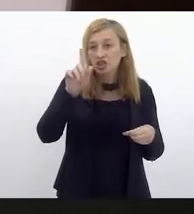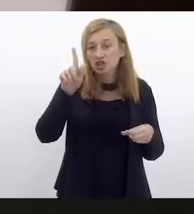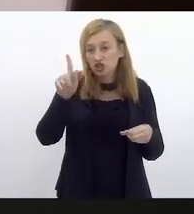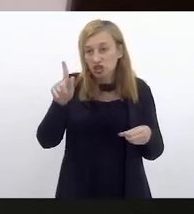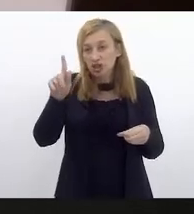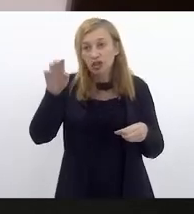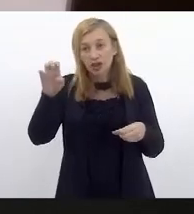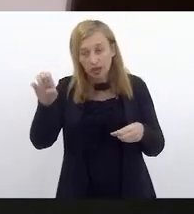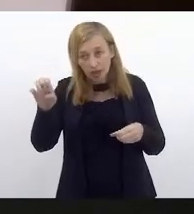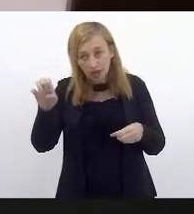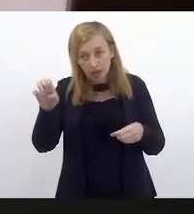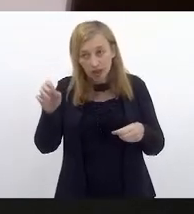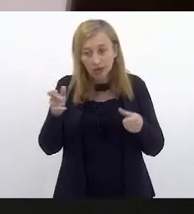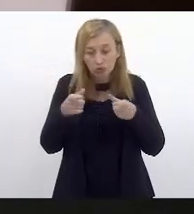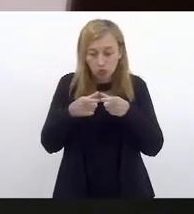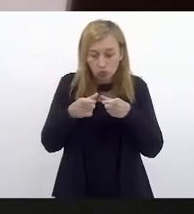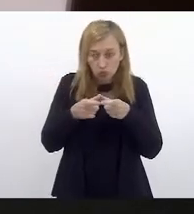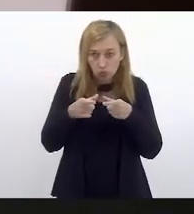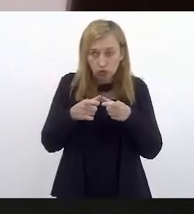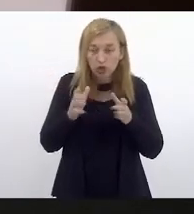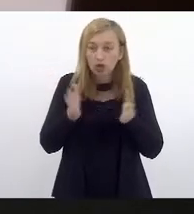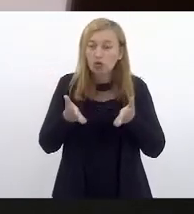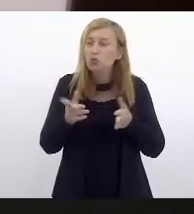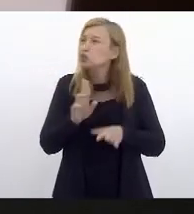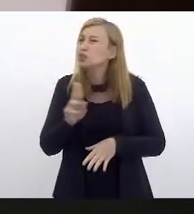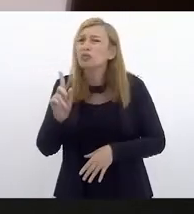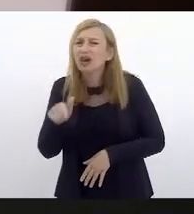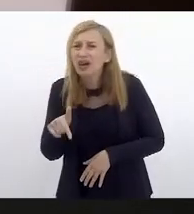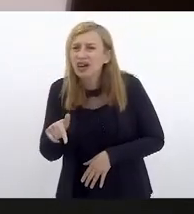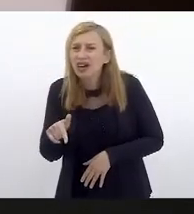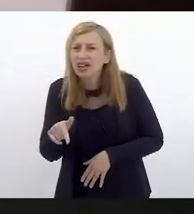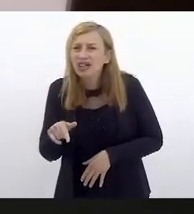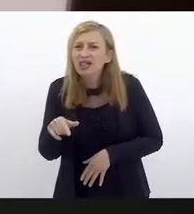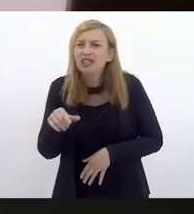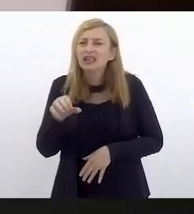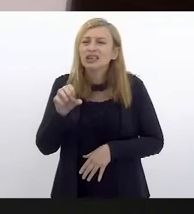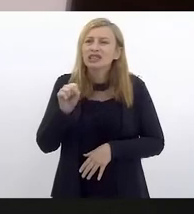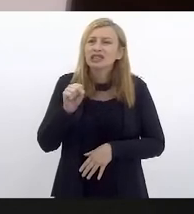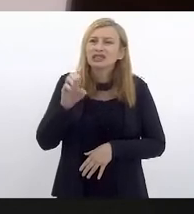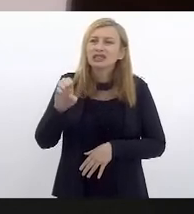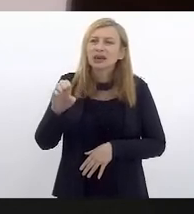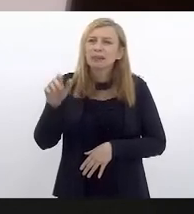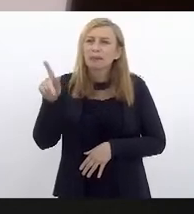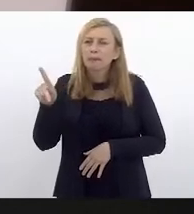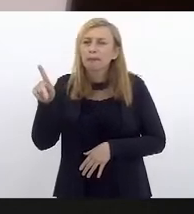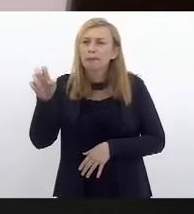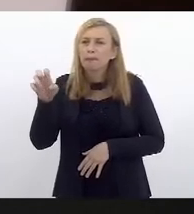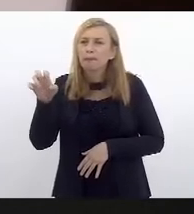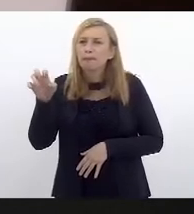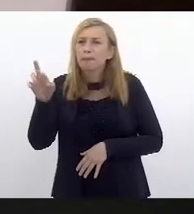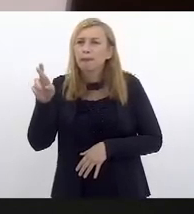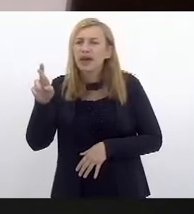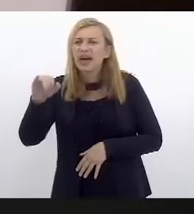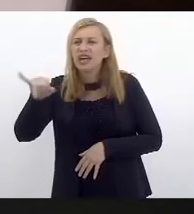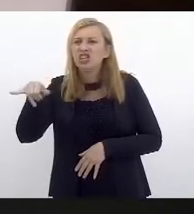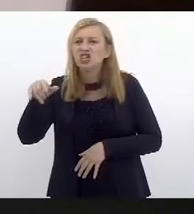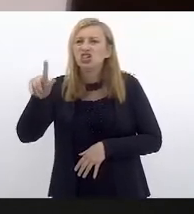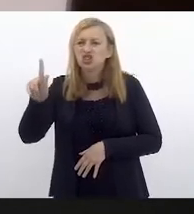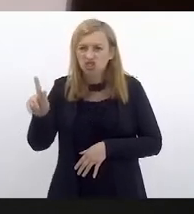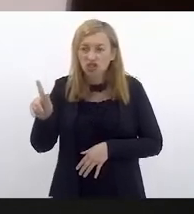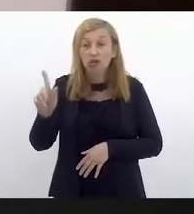adormecido, né, que é a nossa, hoje o nome é? Hoje é CEPERJ, né, um